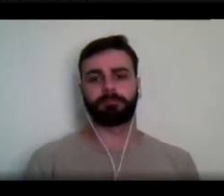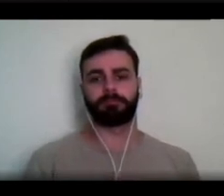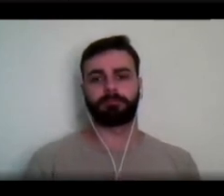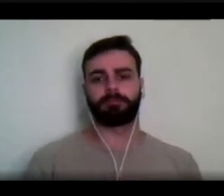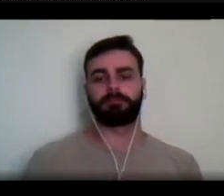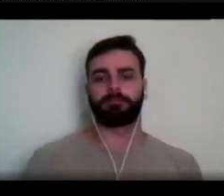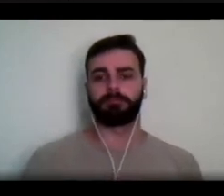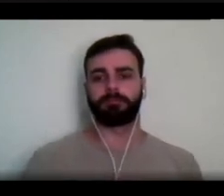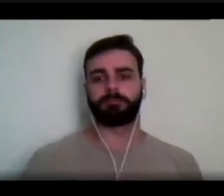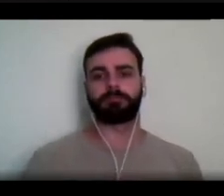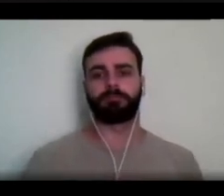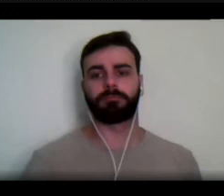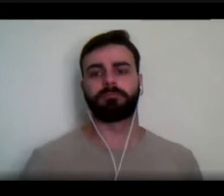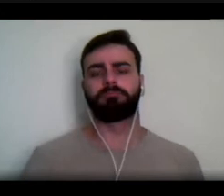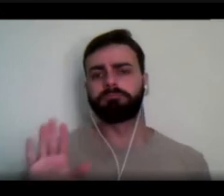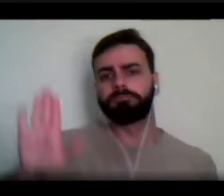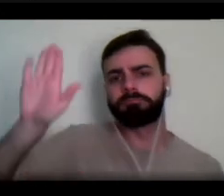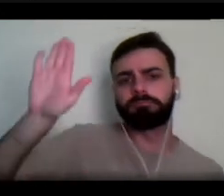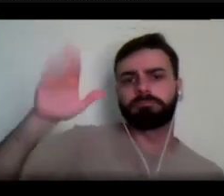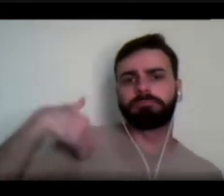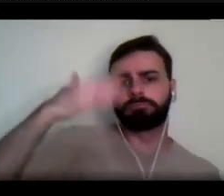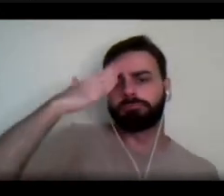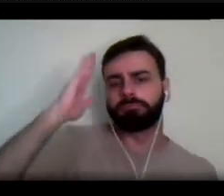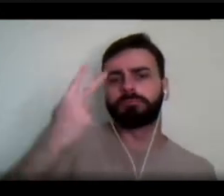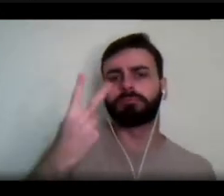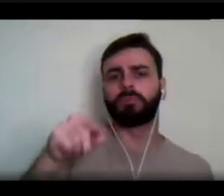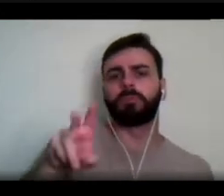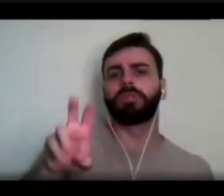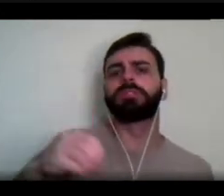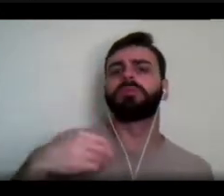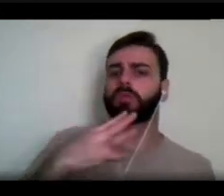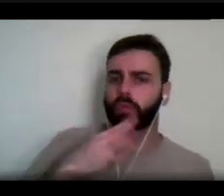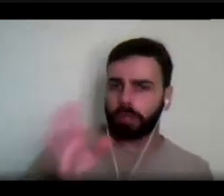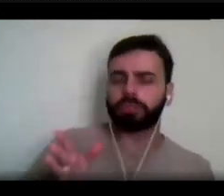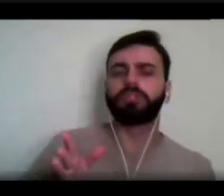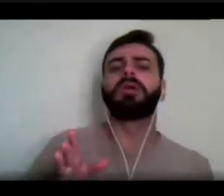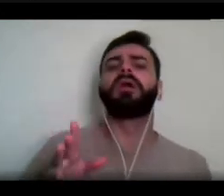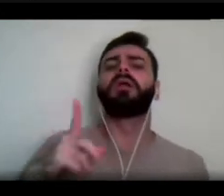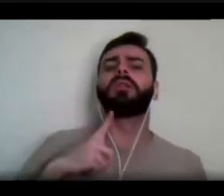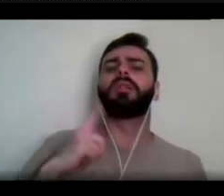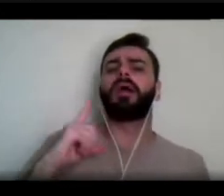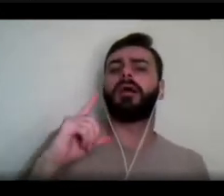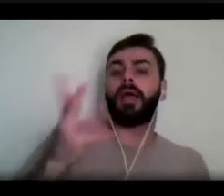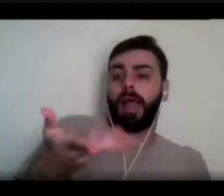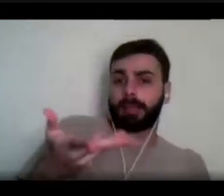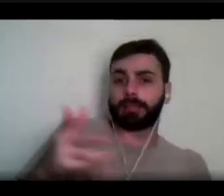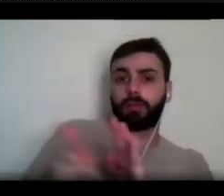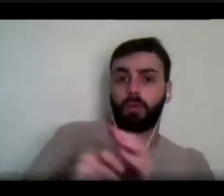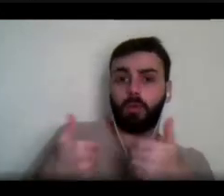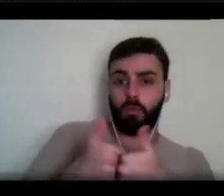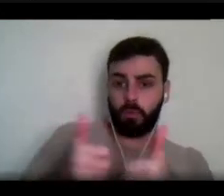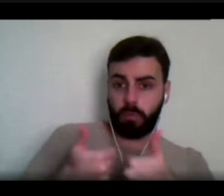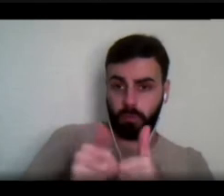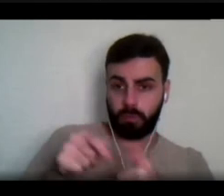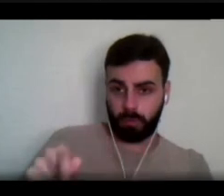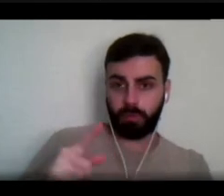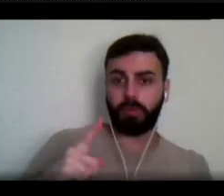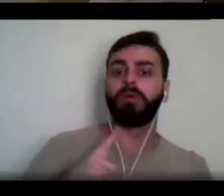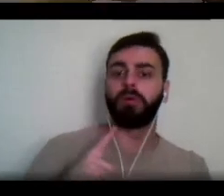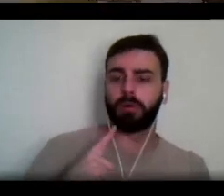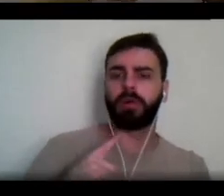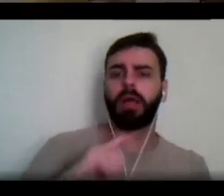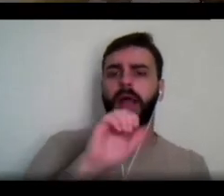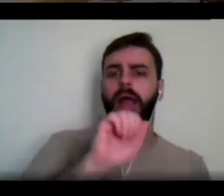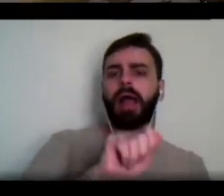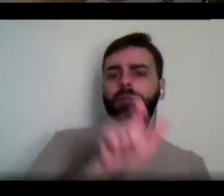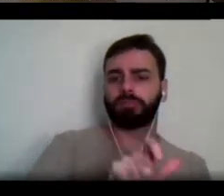Professora, já sei, já o 2,50. A aceleração de um ônibus é dada por AX. Vou